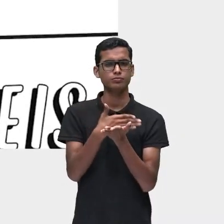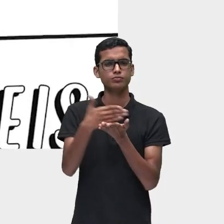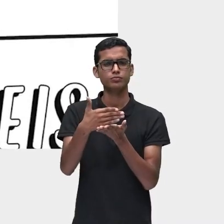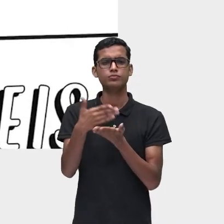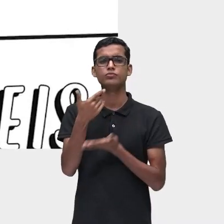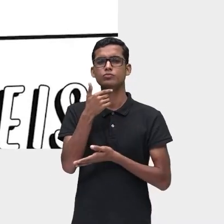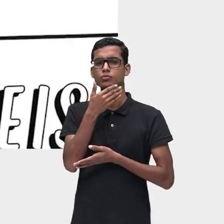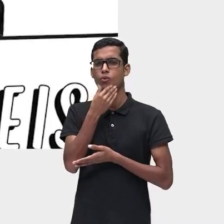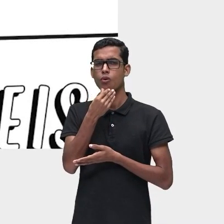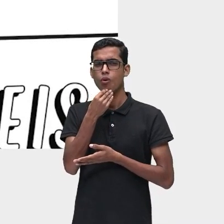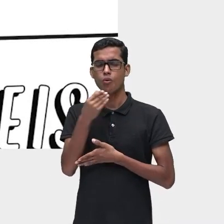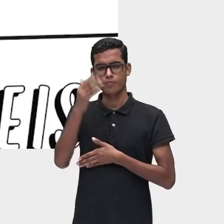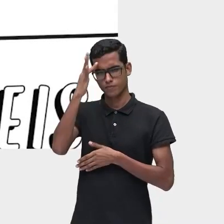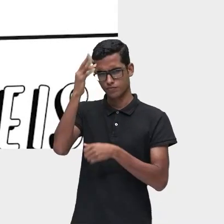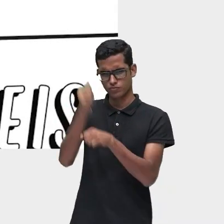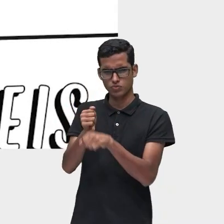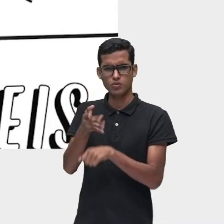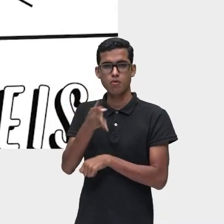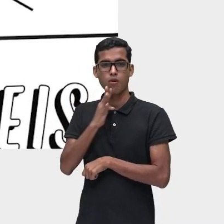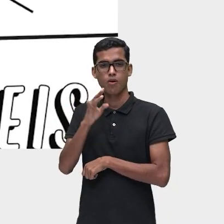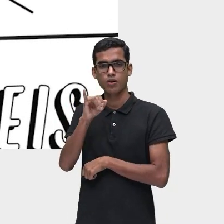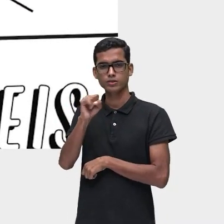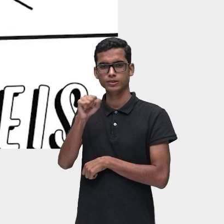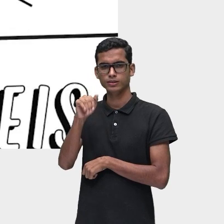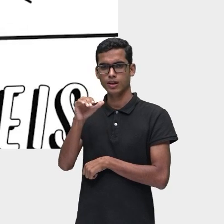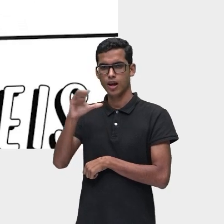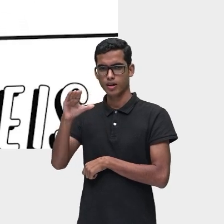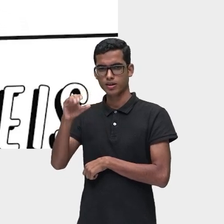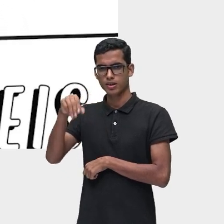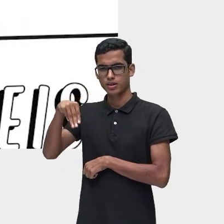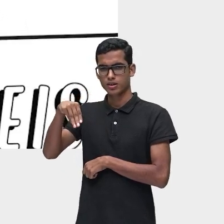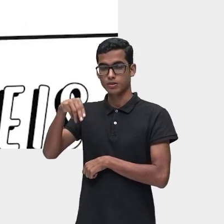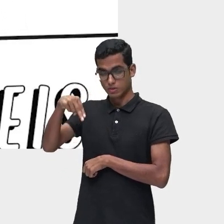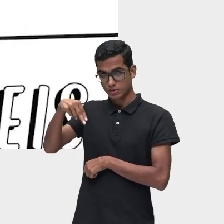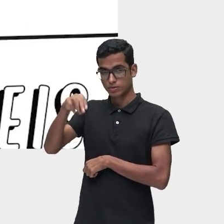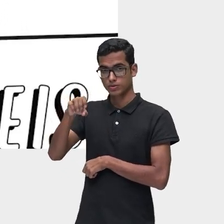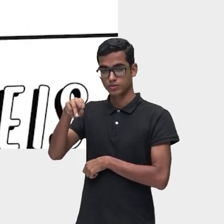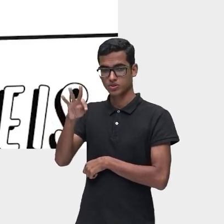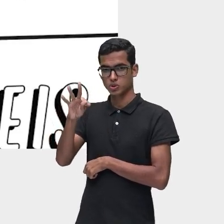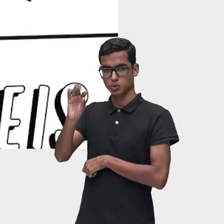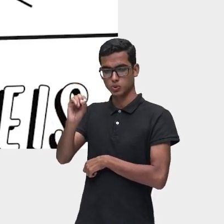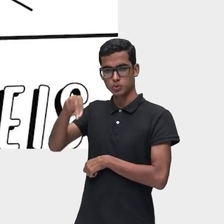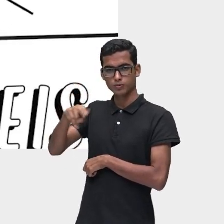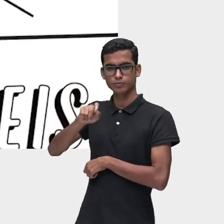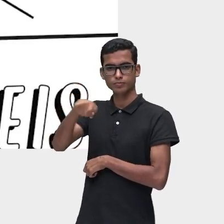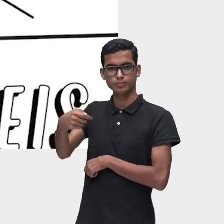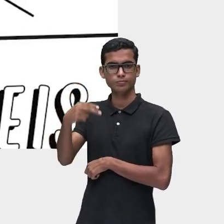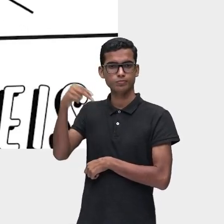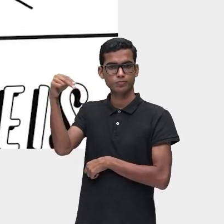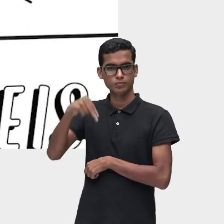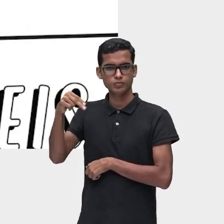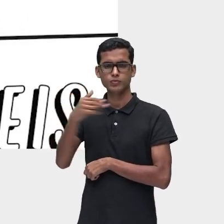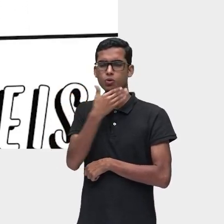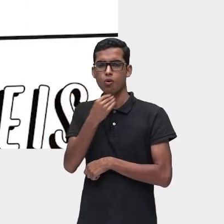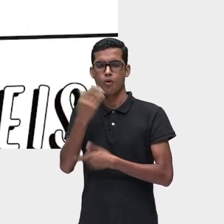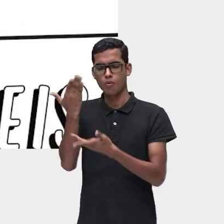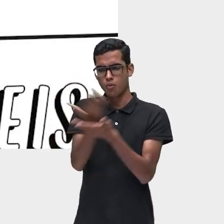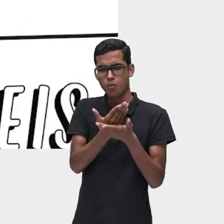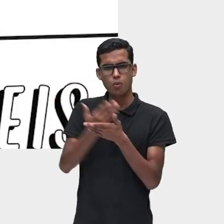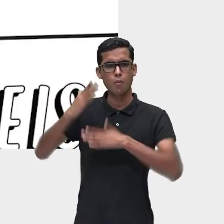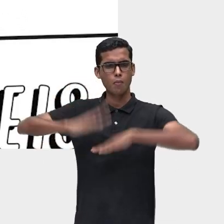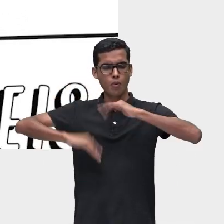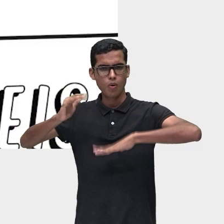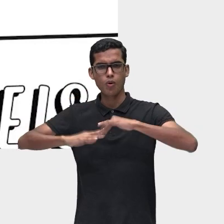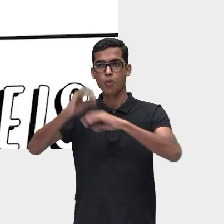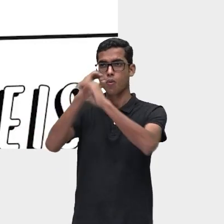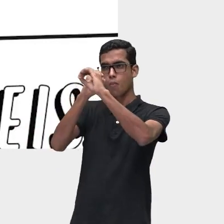todo mundo conhece, Isaac Newton. Newton foi um físico, astrônomo, alquimista, filósofo natural e teólogo, mas